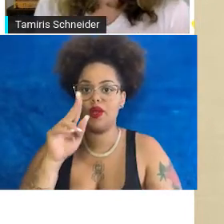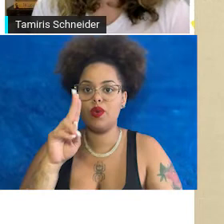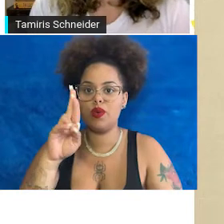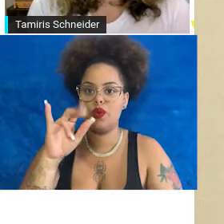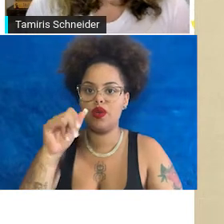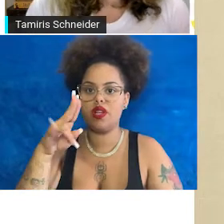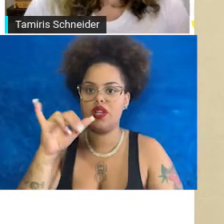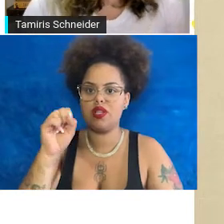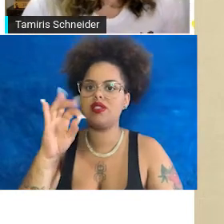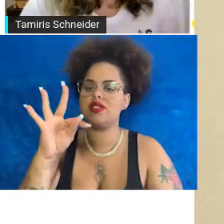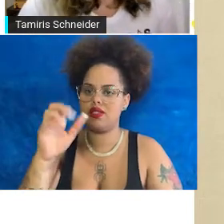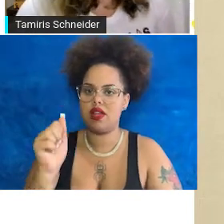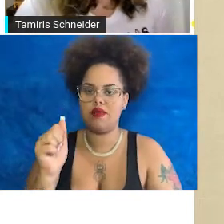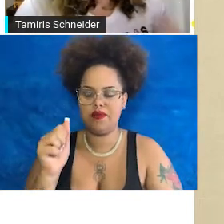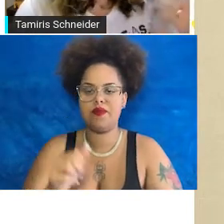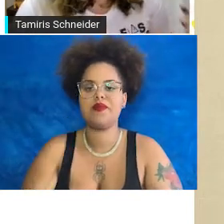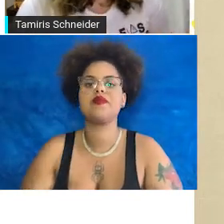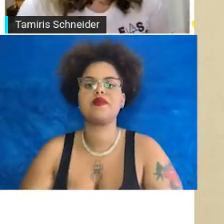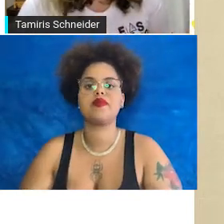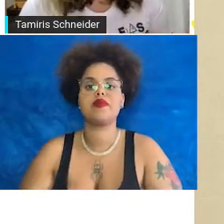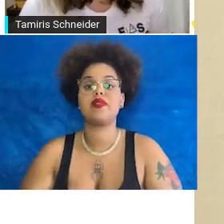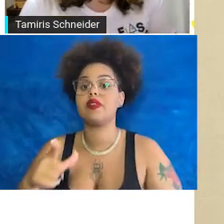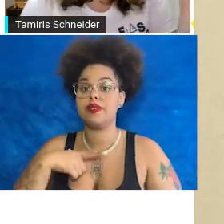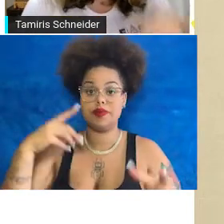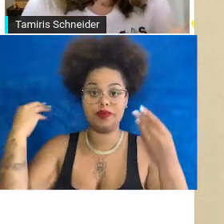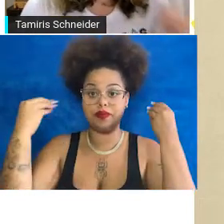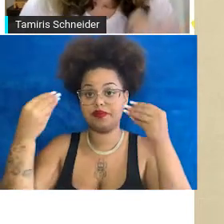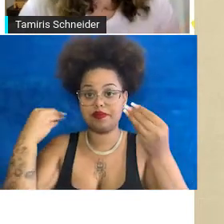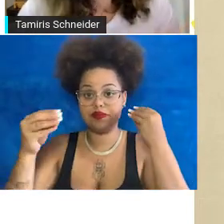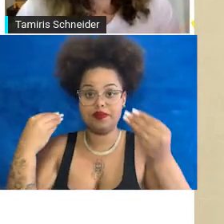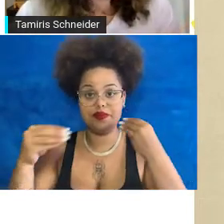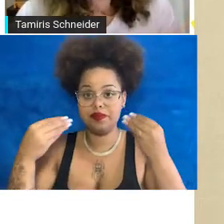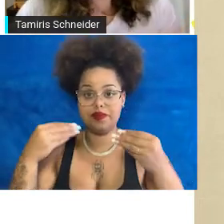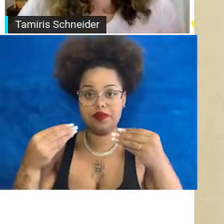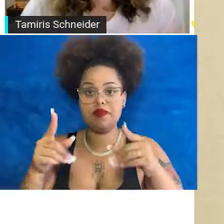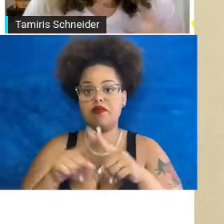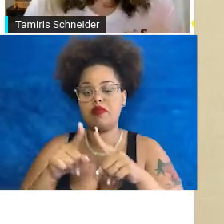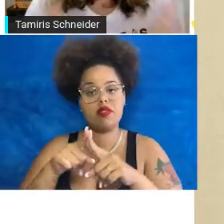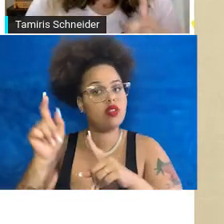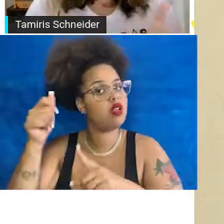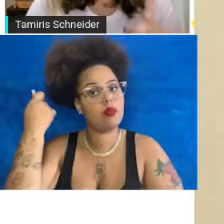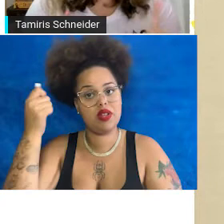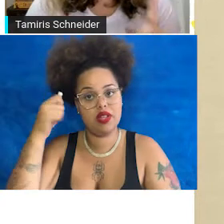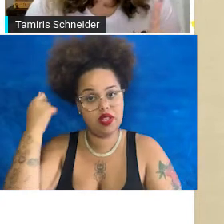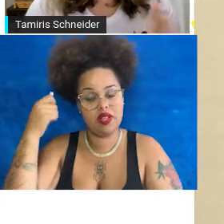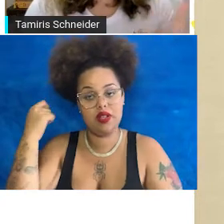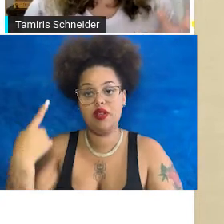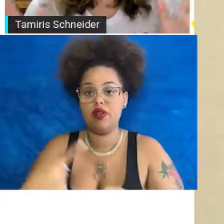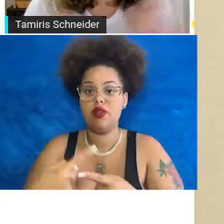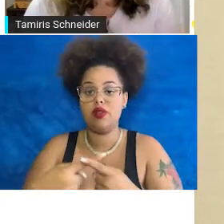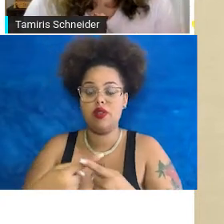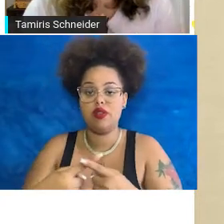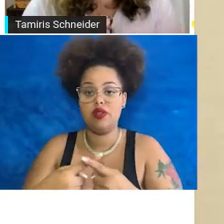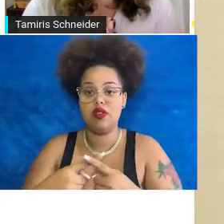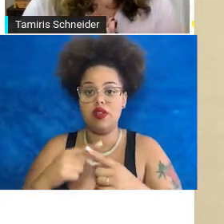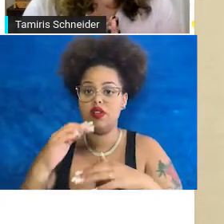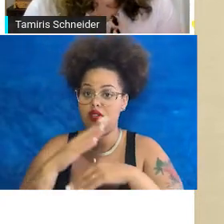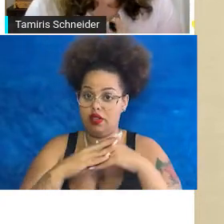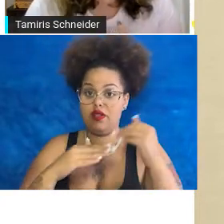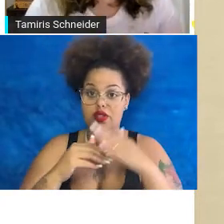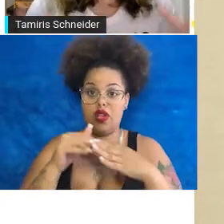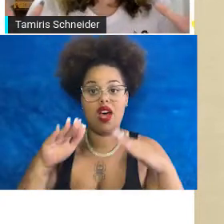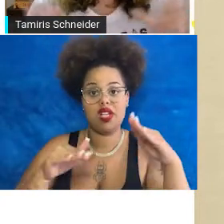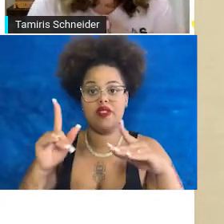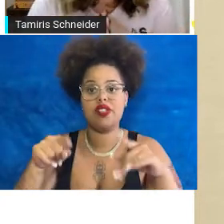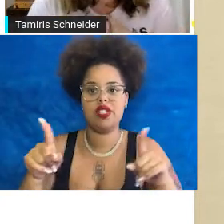função. Logo em seguida vem maquiador, e eu já completo com cabeleireiro, porque na maioria das vezes, essa função é junta,